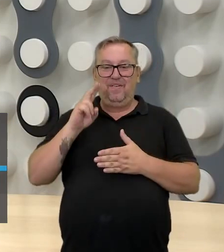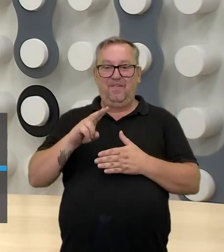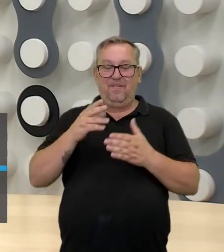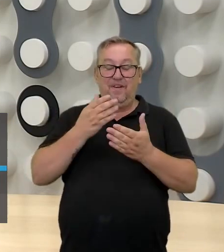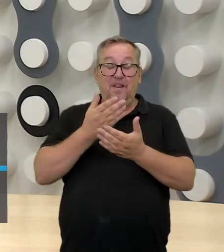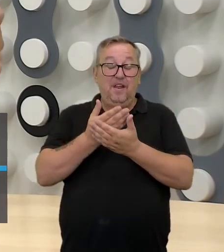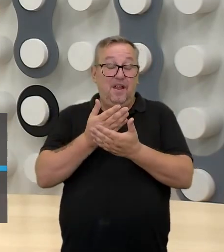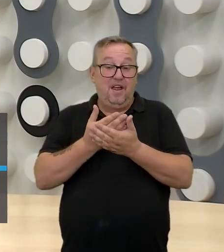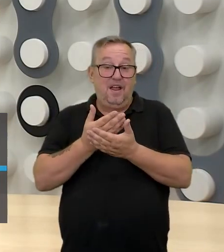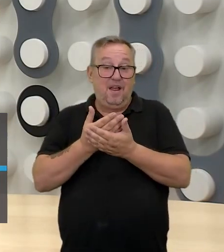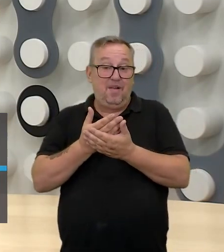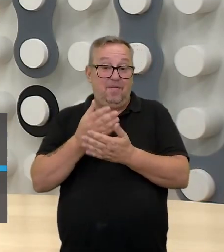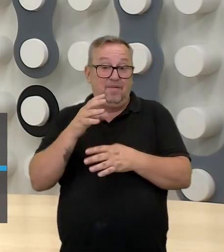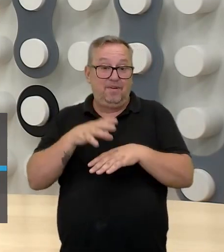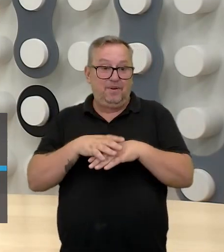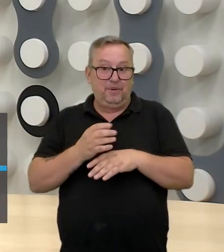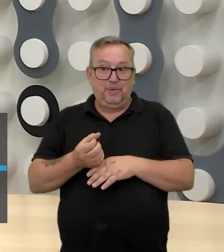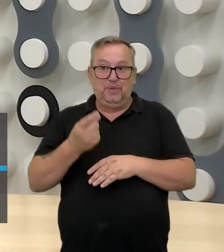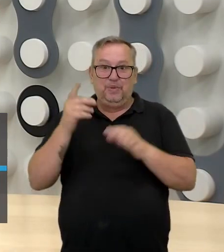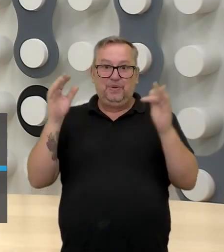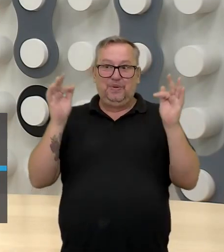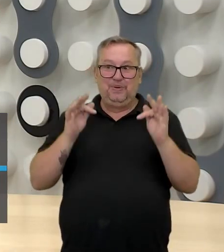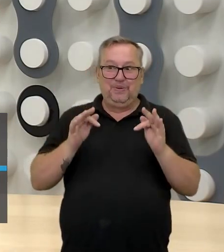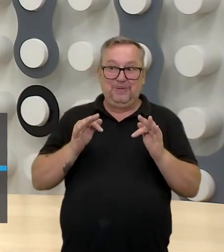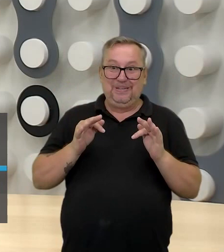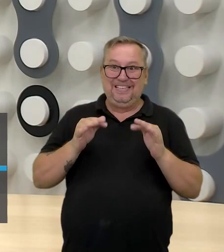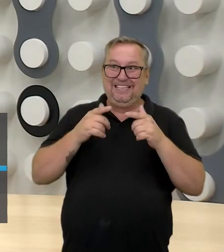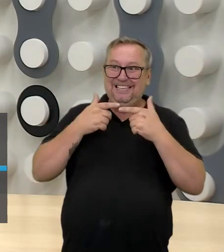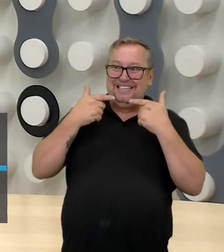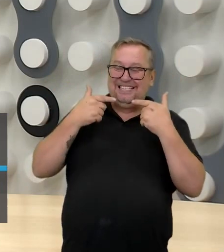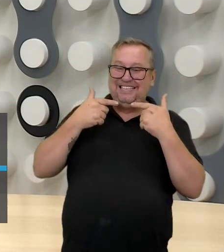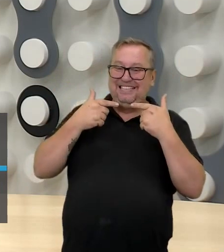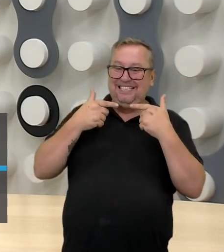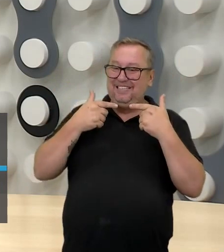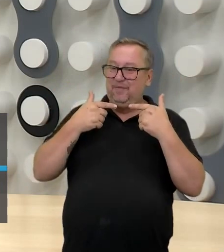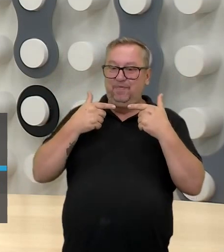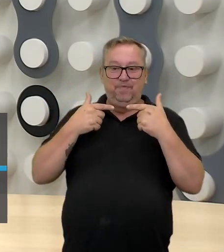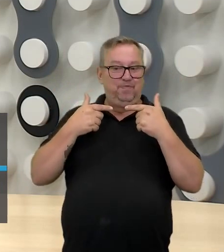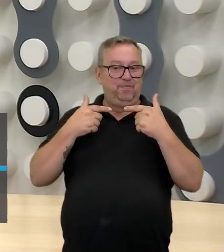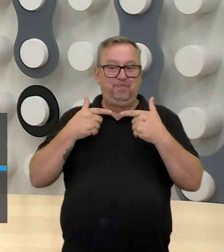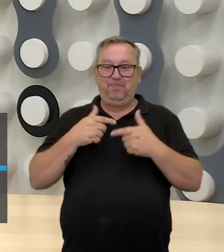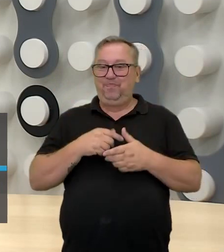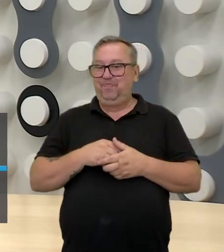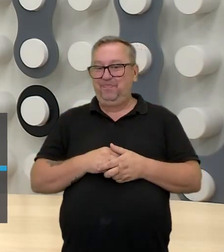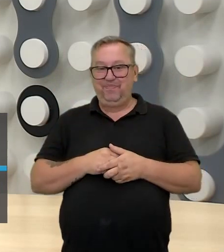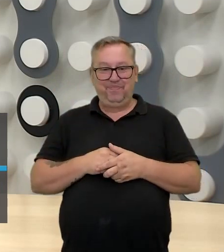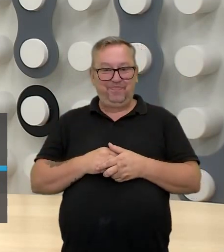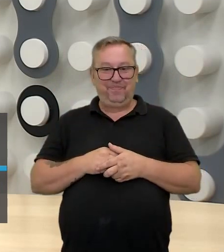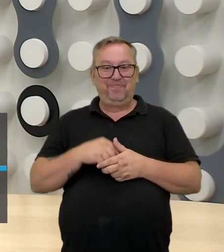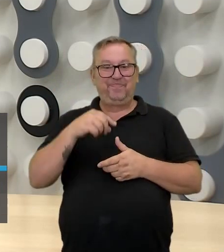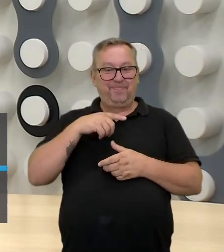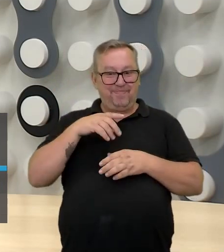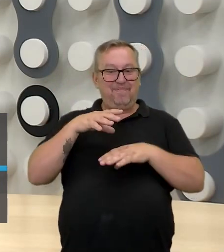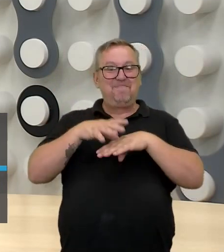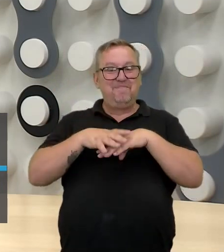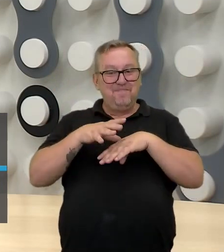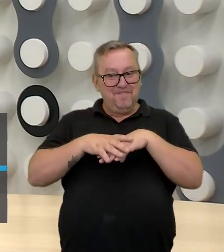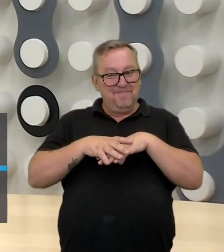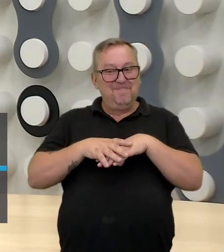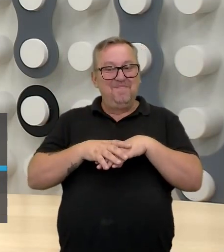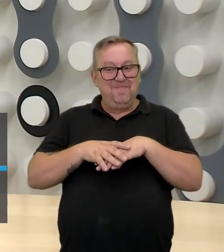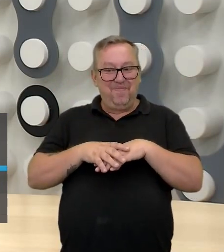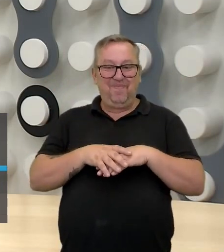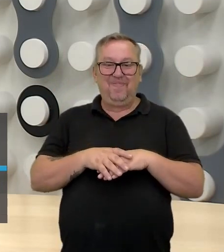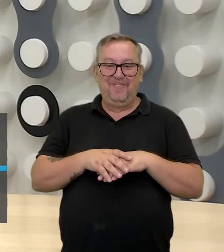de matemática. Todo mundo fica feliz, né? Não é bem assim, né? É o contrário, eu ficava feliz quando tinha aula de matemática. Né?